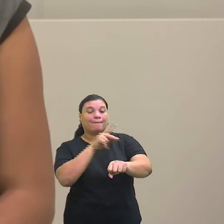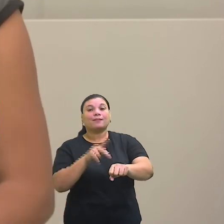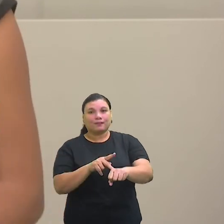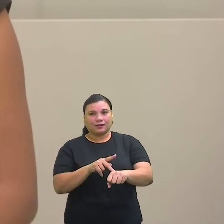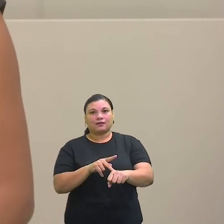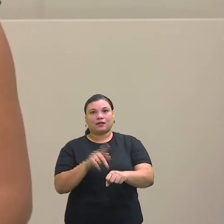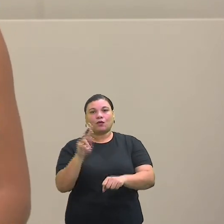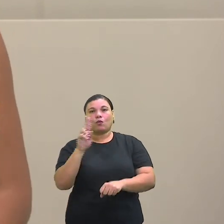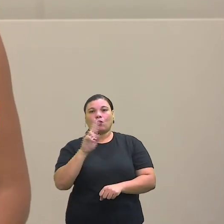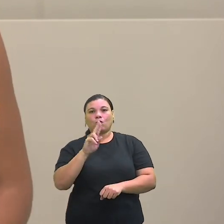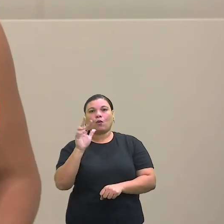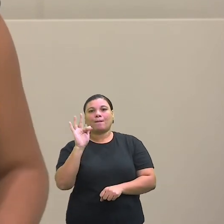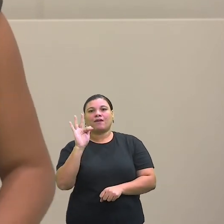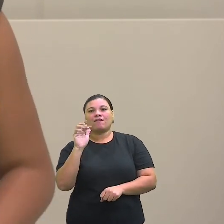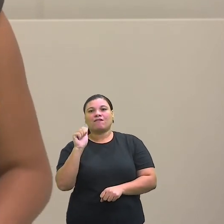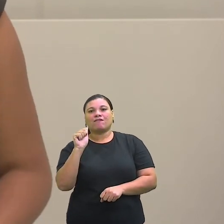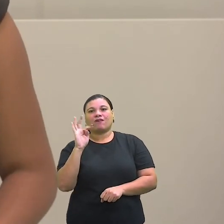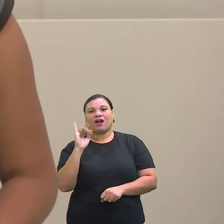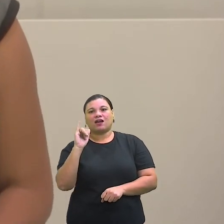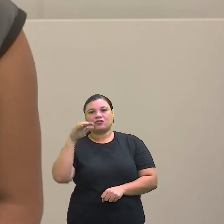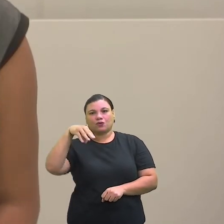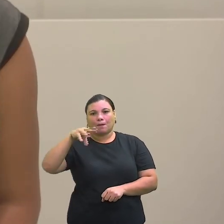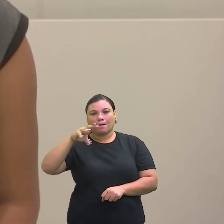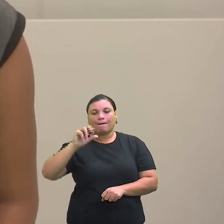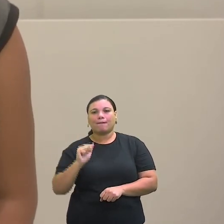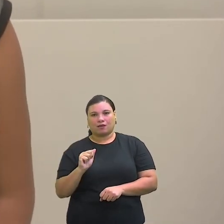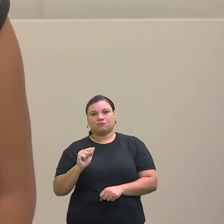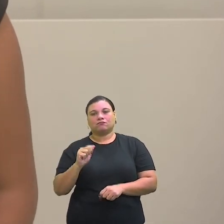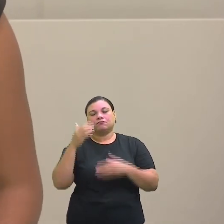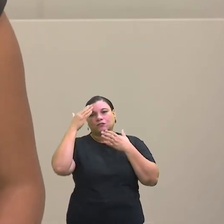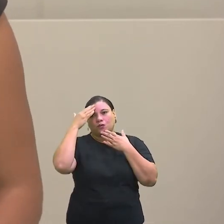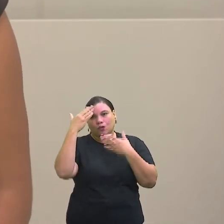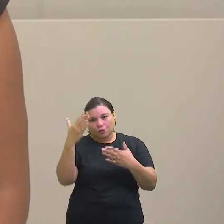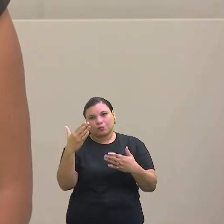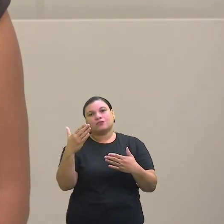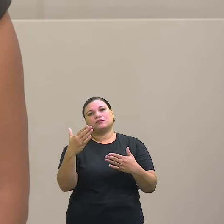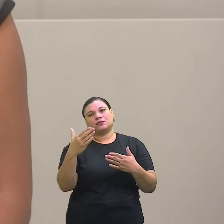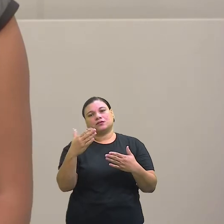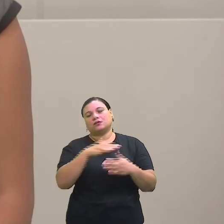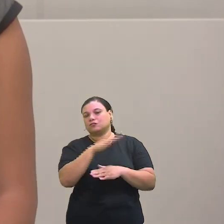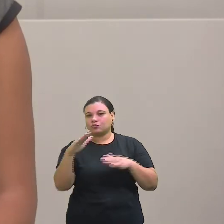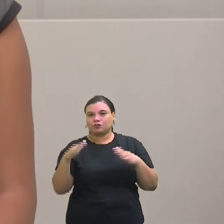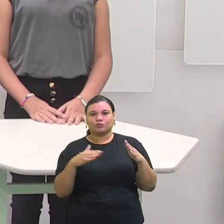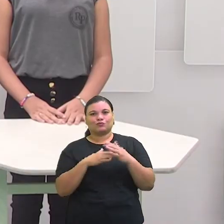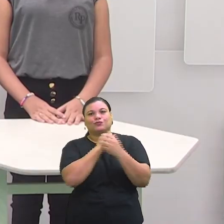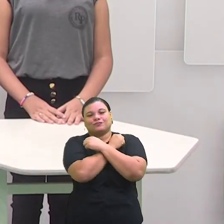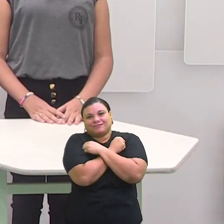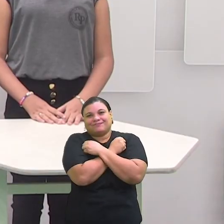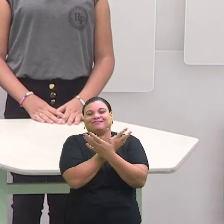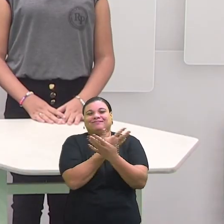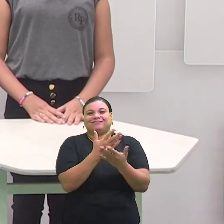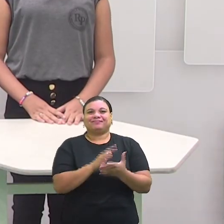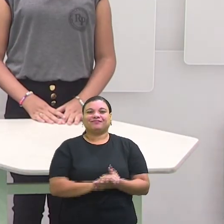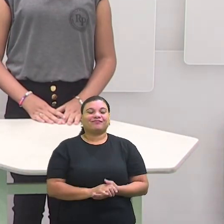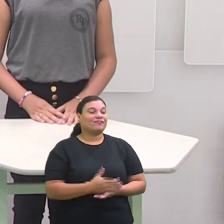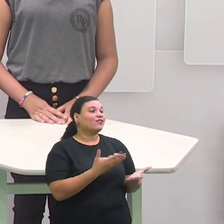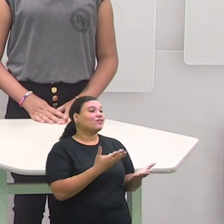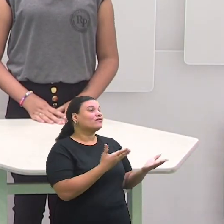que provavelmente tá assistindo. E obrigada a todos vocês. E você,